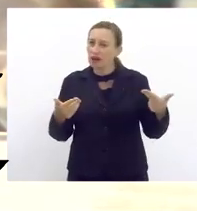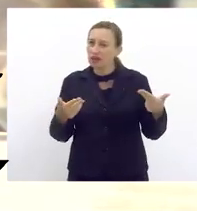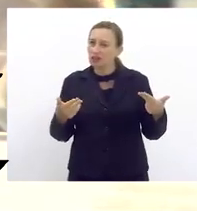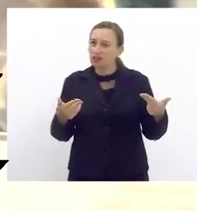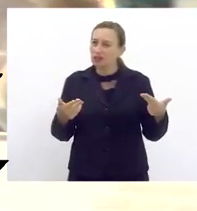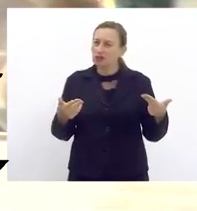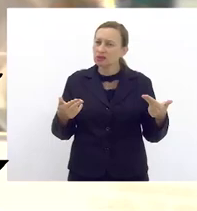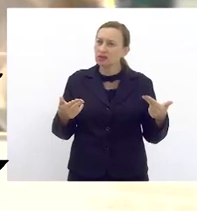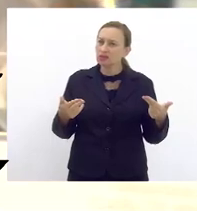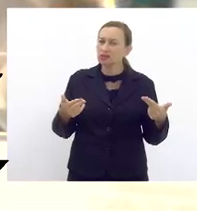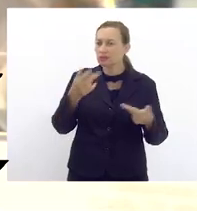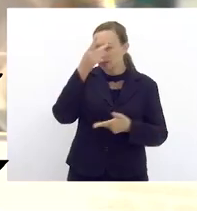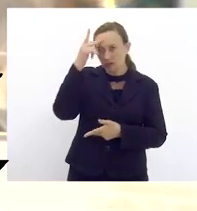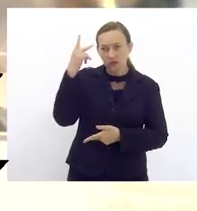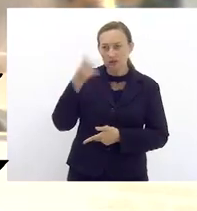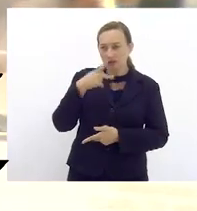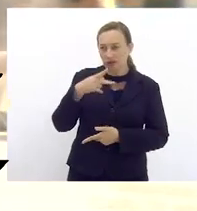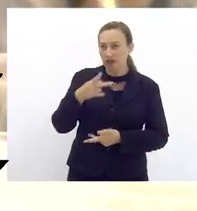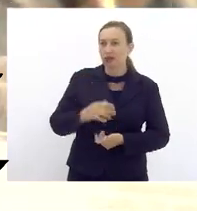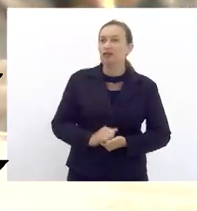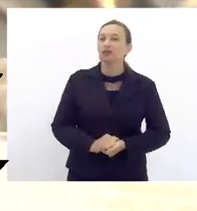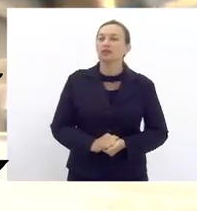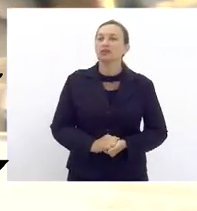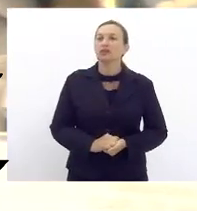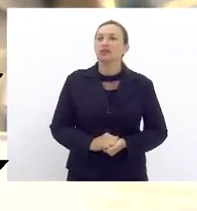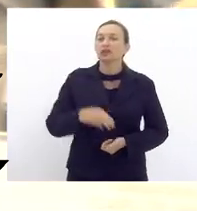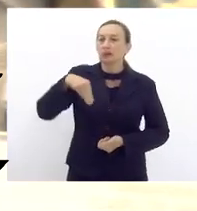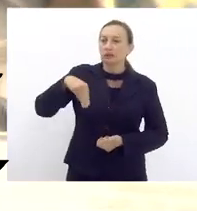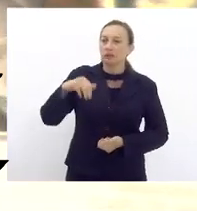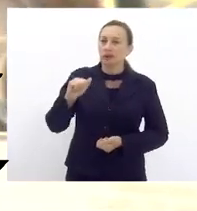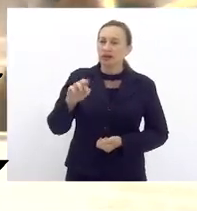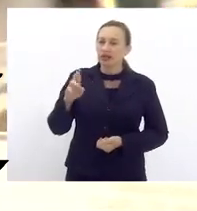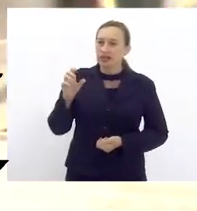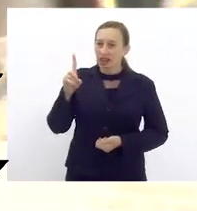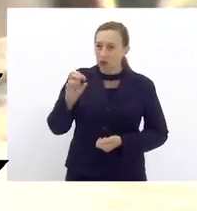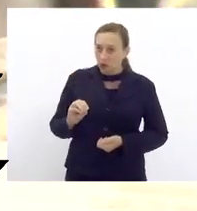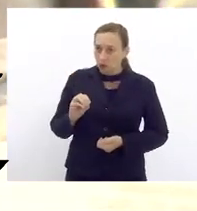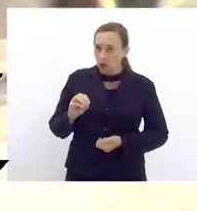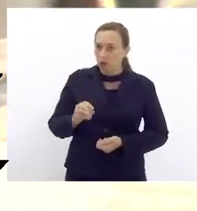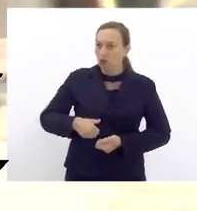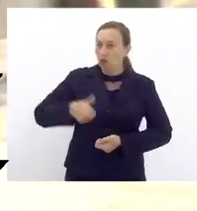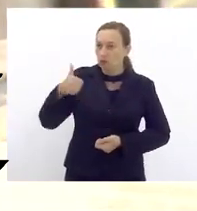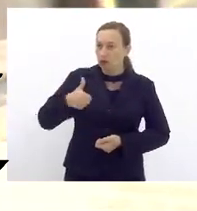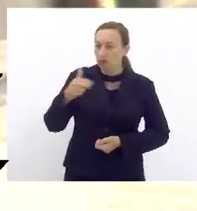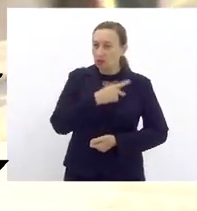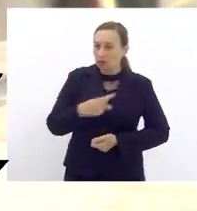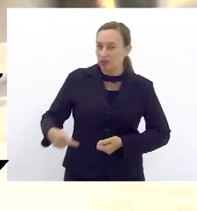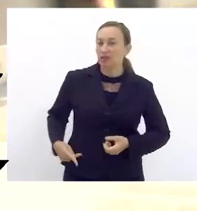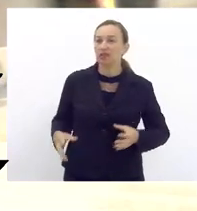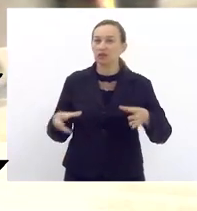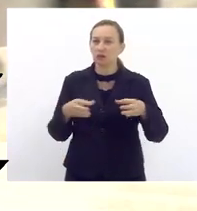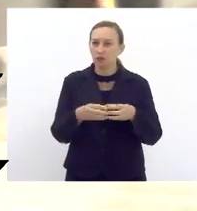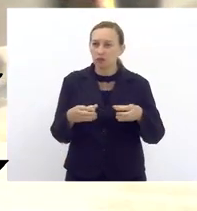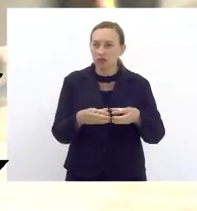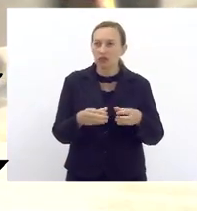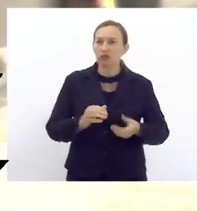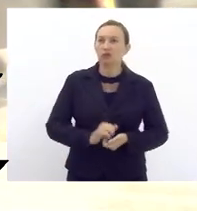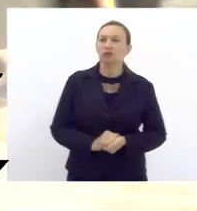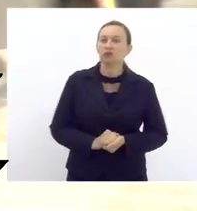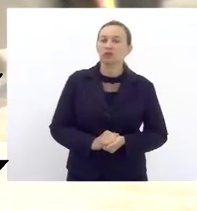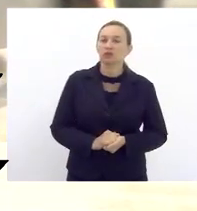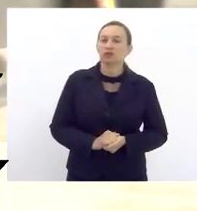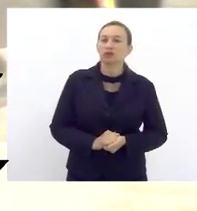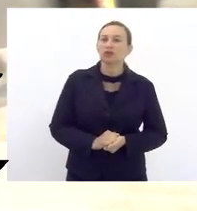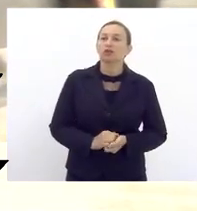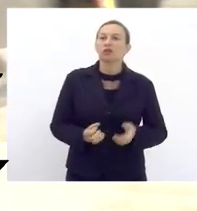diversos oradores é o Marcelo Dias que foi o primeiro presidente dessa comissão fez